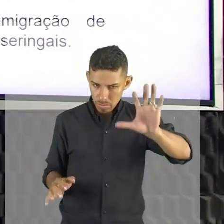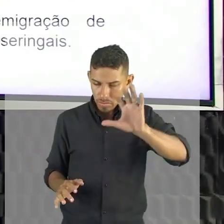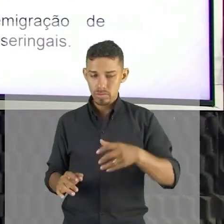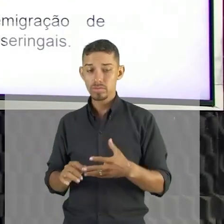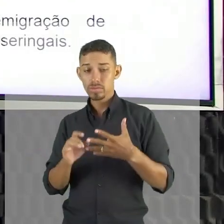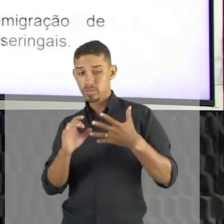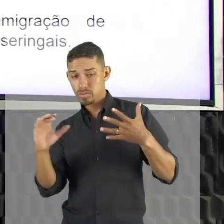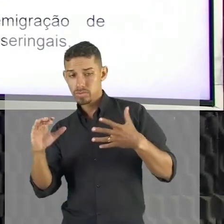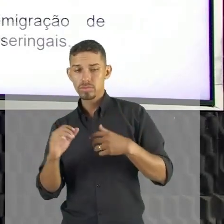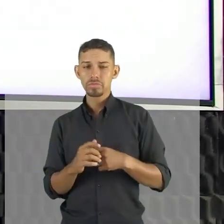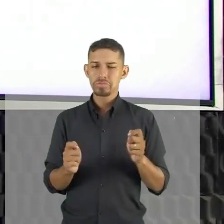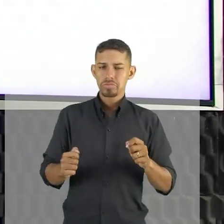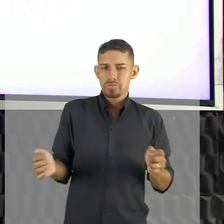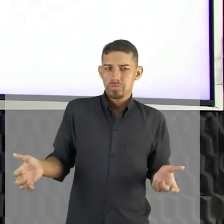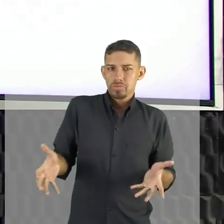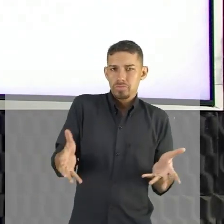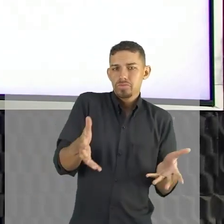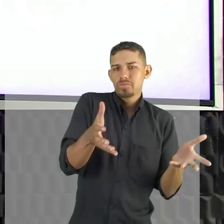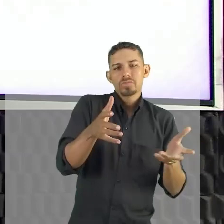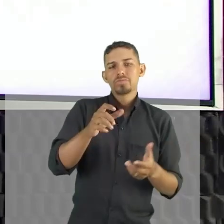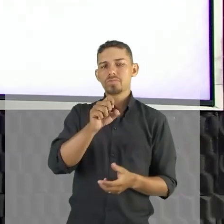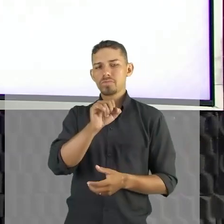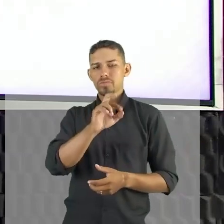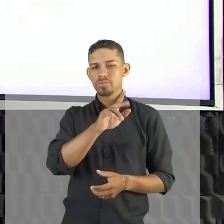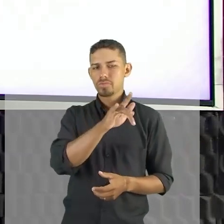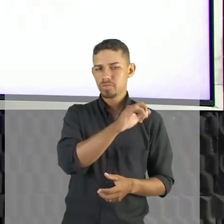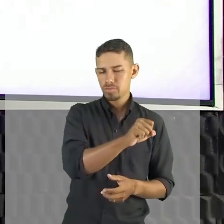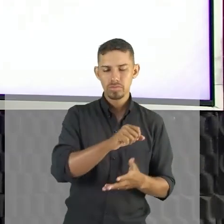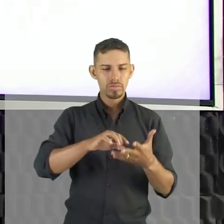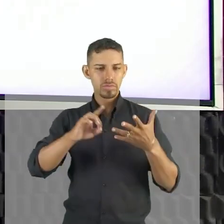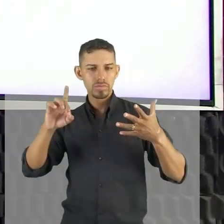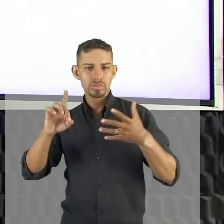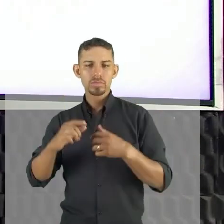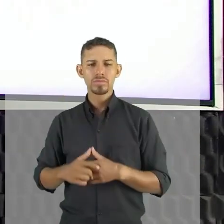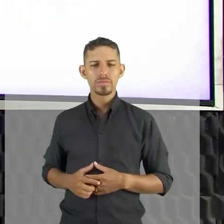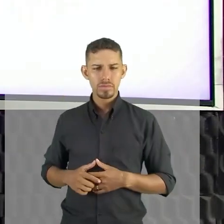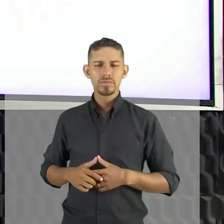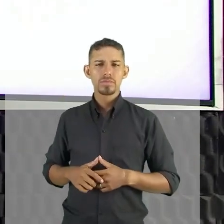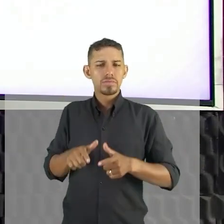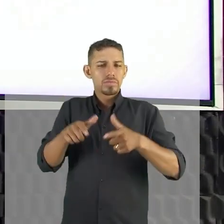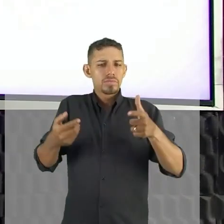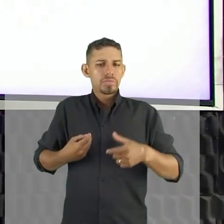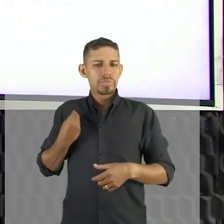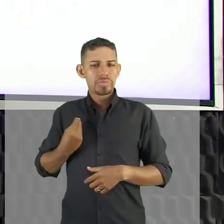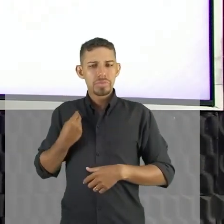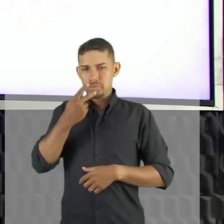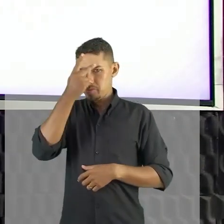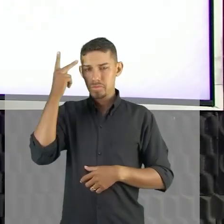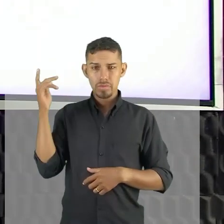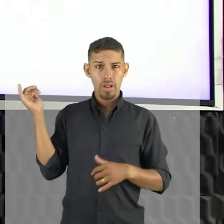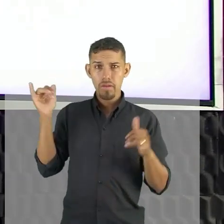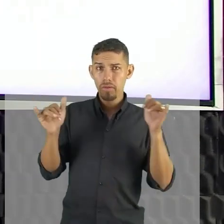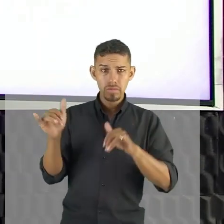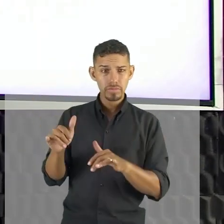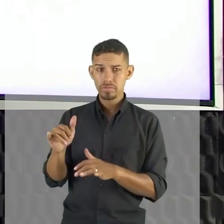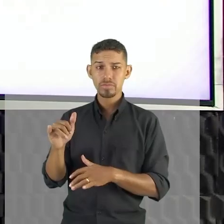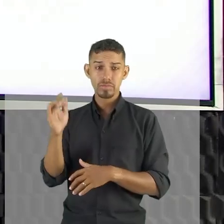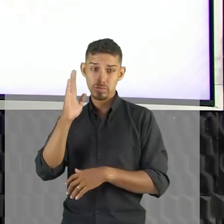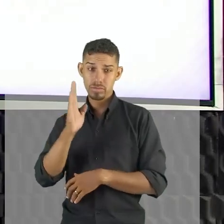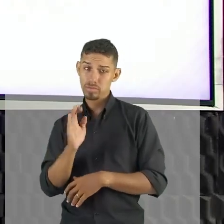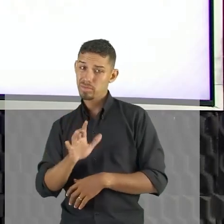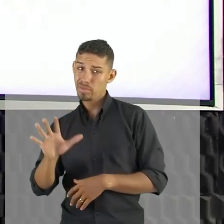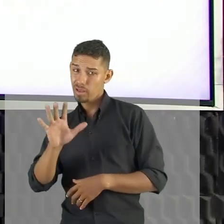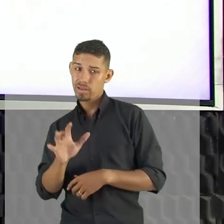que exploravam os seringais. Letra D, em função da presença de inúmeros imigrantes estrangeiros na região. E letra E,